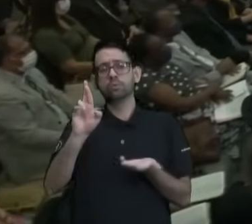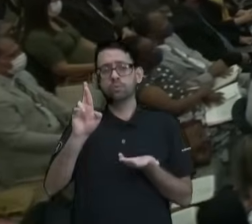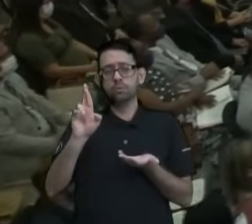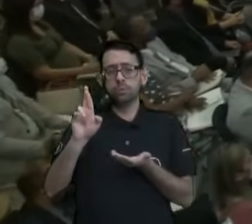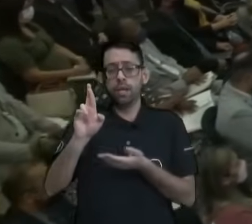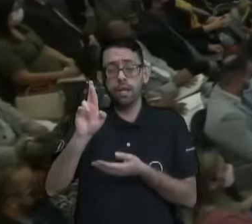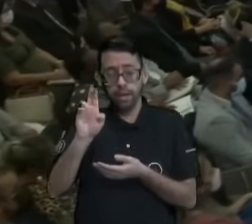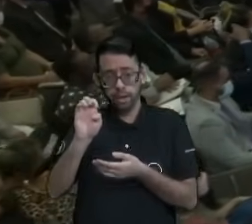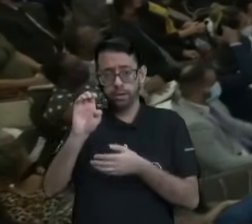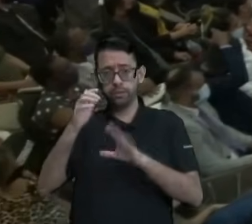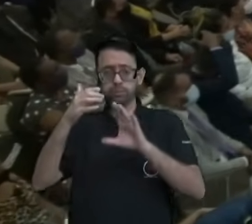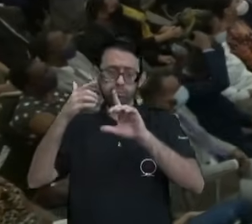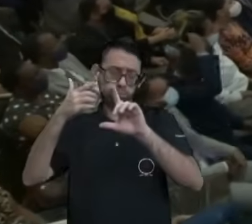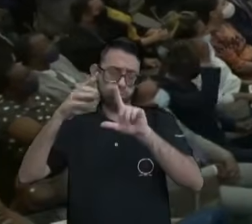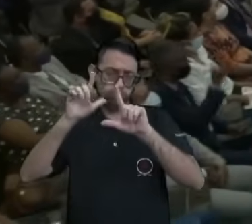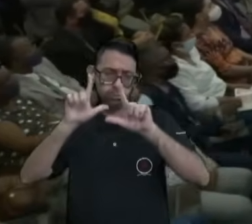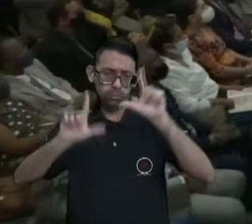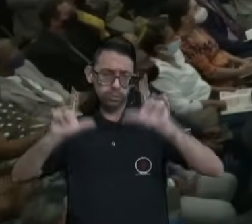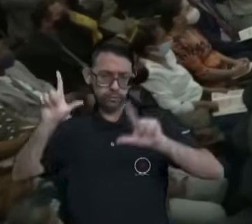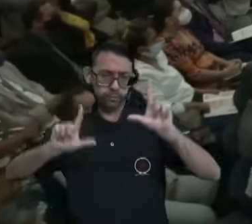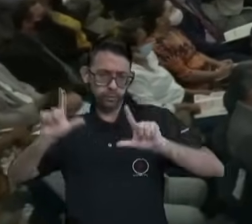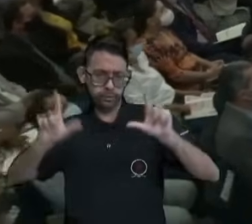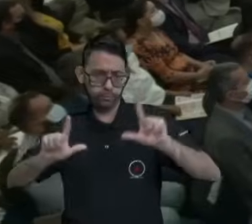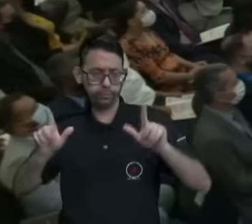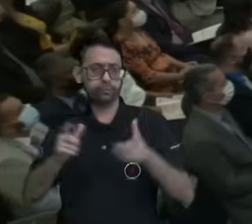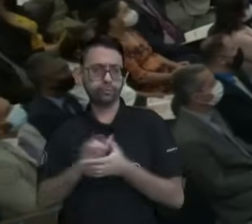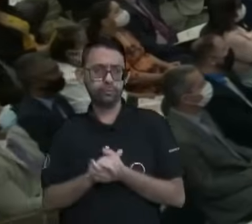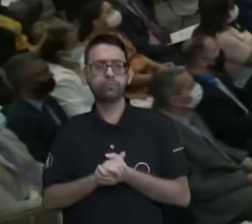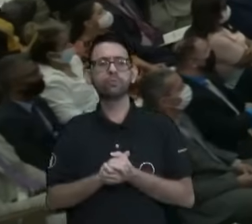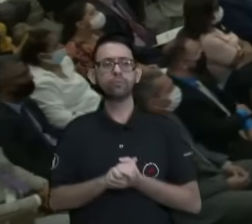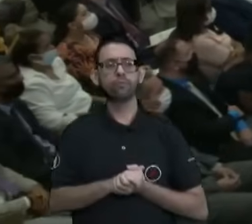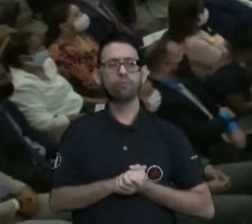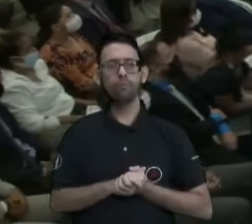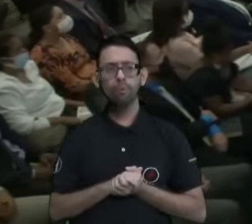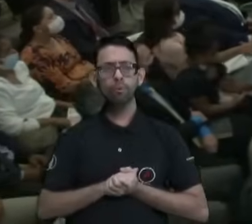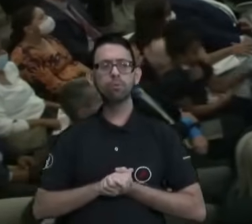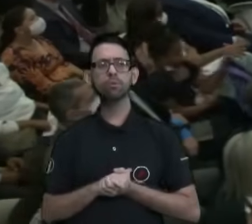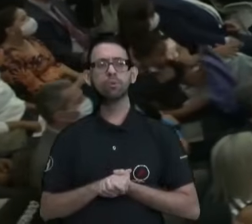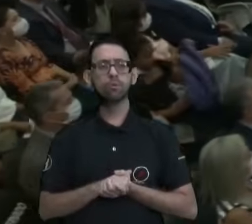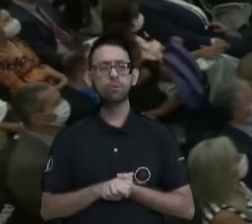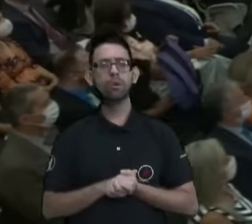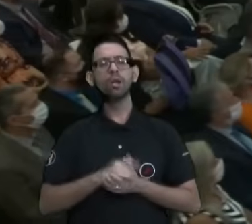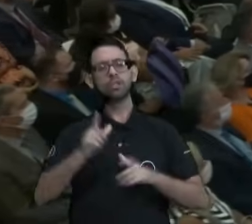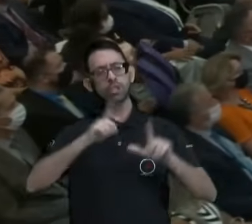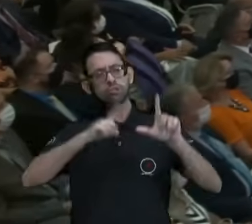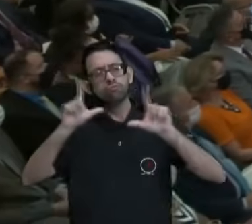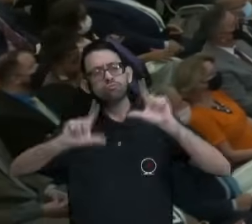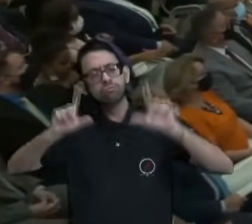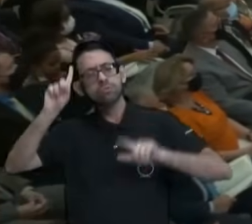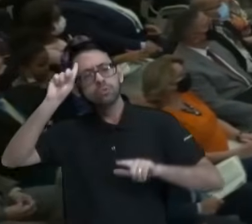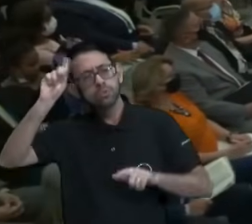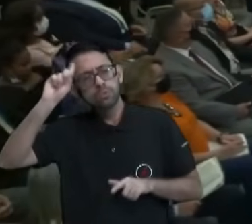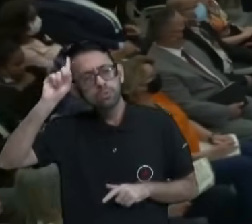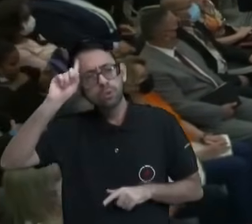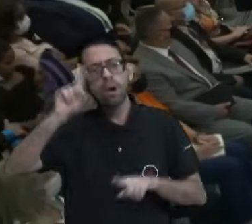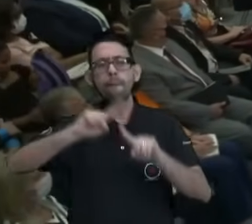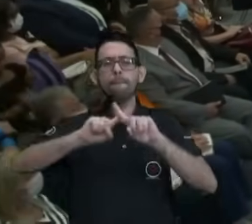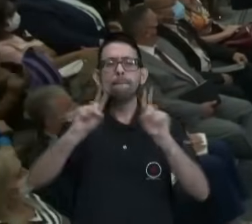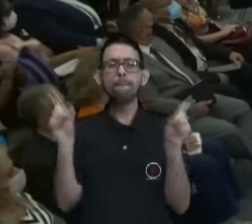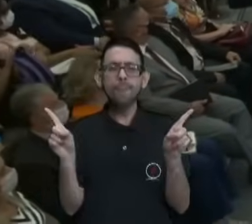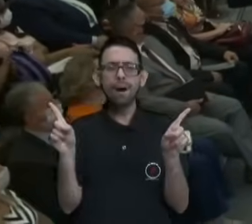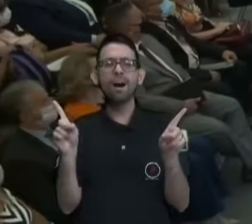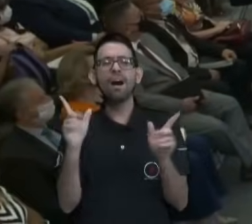programa em rede diário Nacional certo tinha tudo isso e servia um pastor